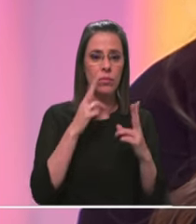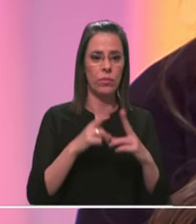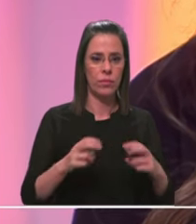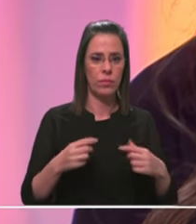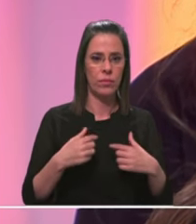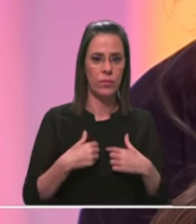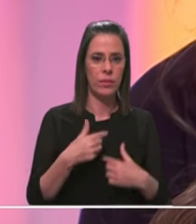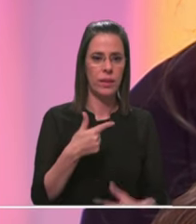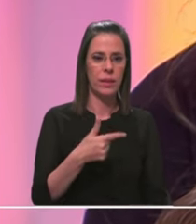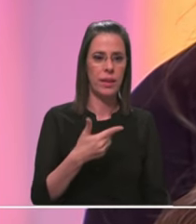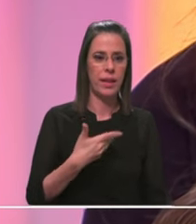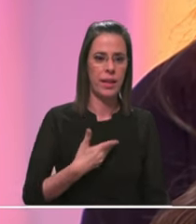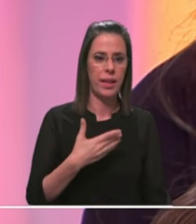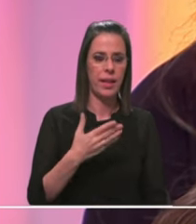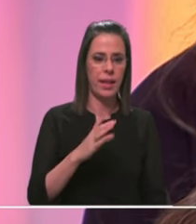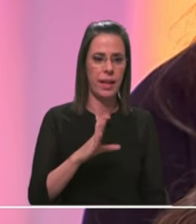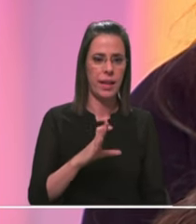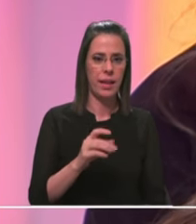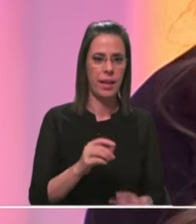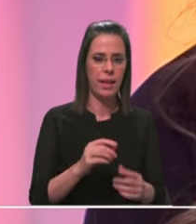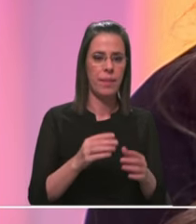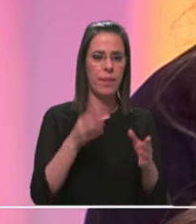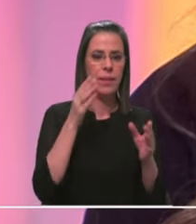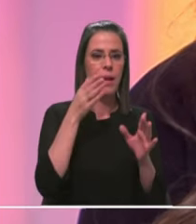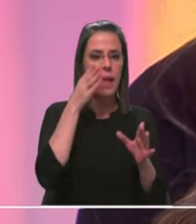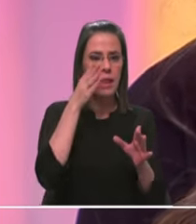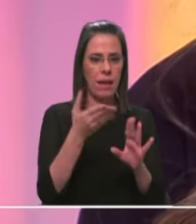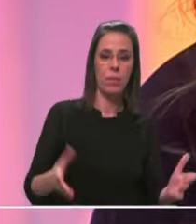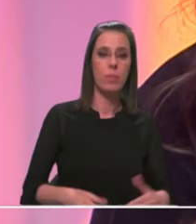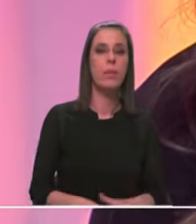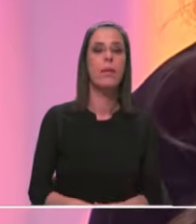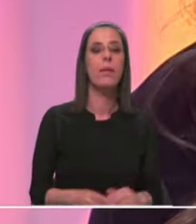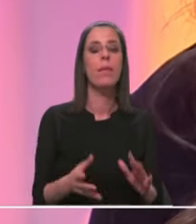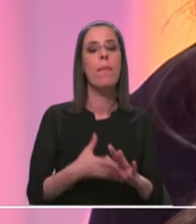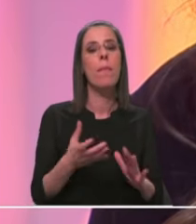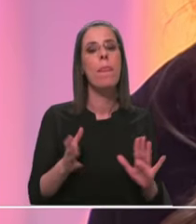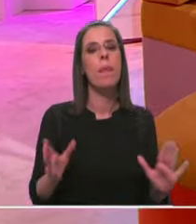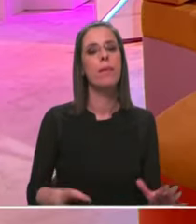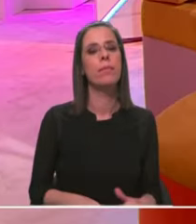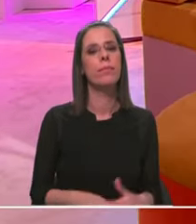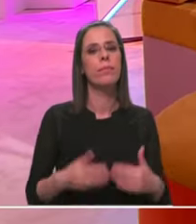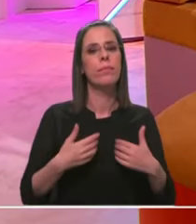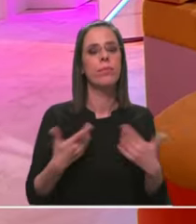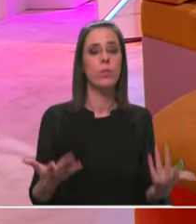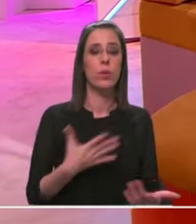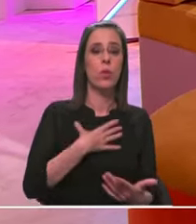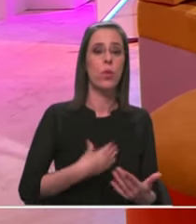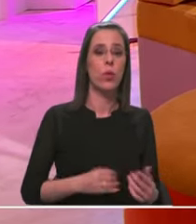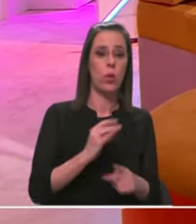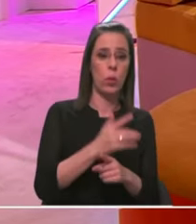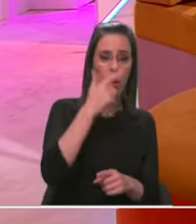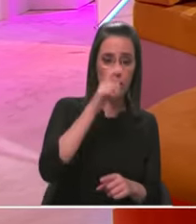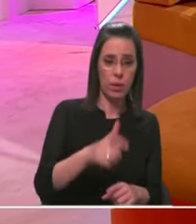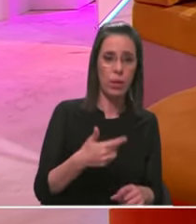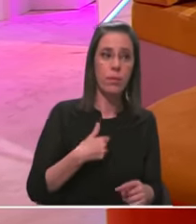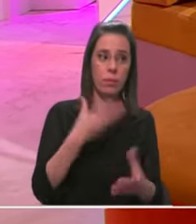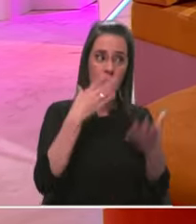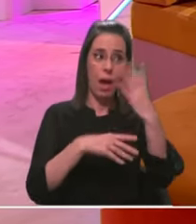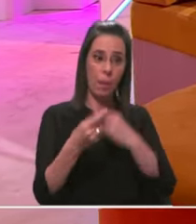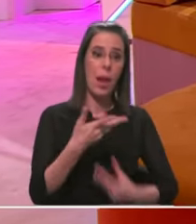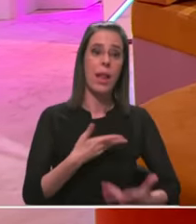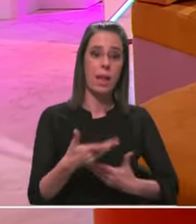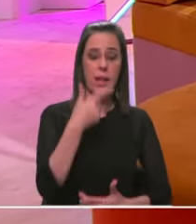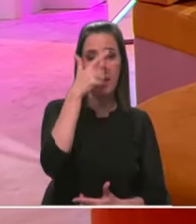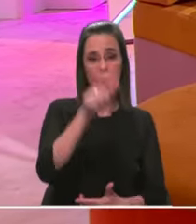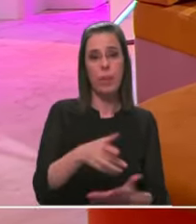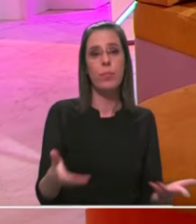diagnosticada com TDAH, que é déficit de atenção e foco. Só que nós, gostando de outra pessoa, nós temos que aprender a lidar